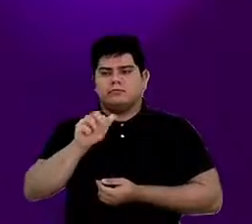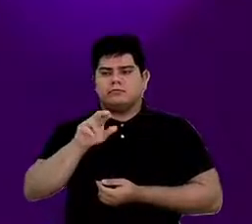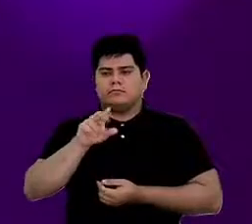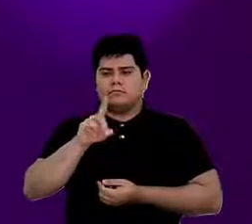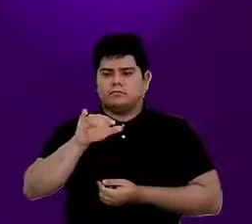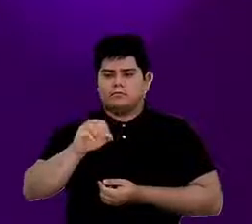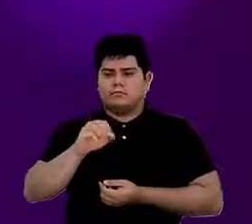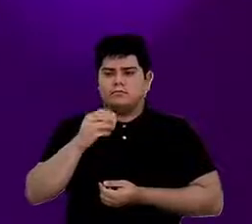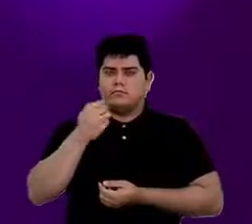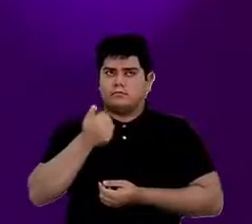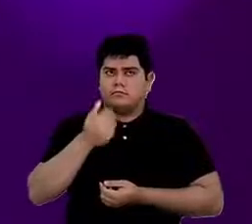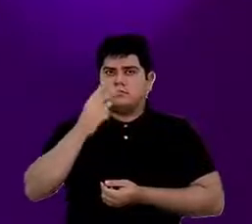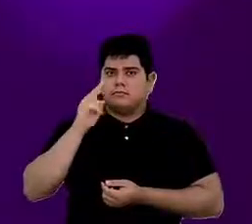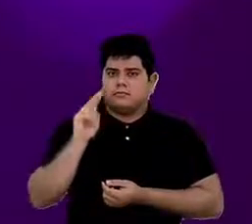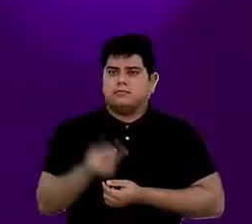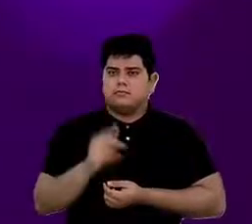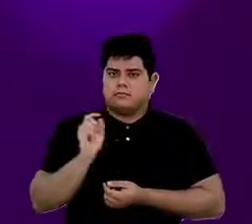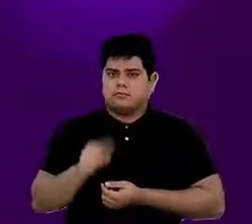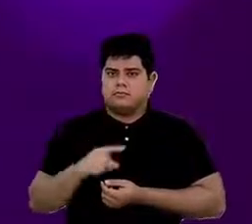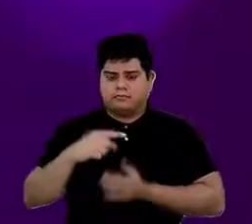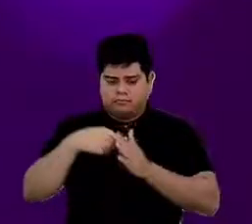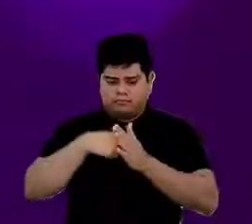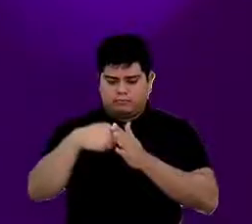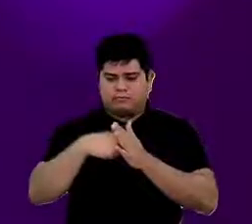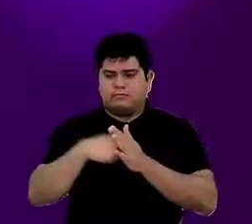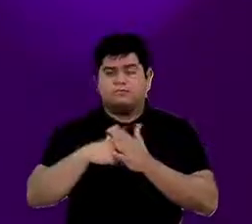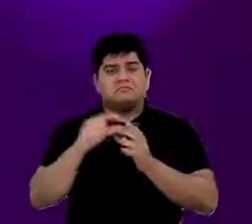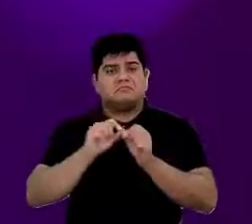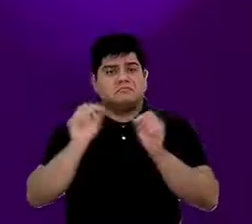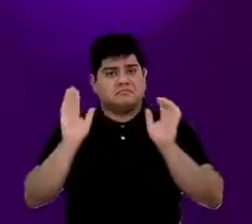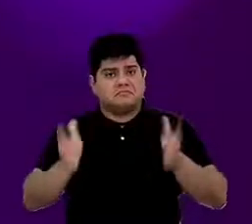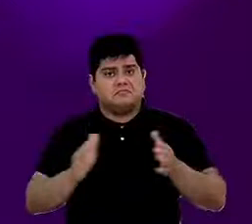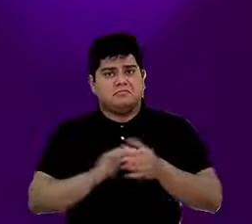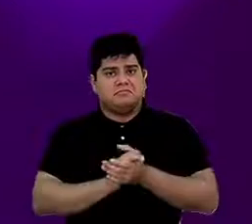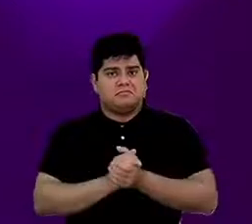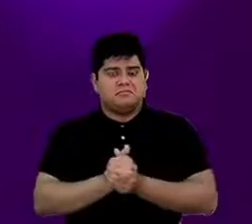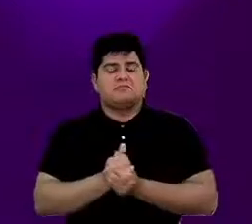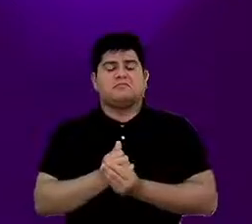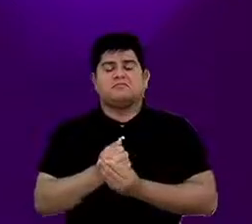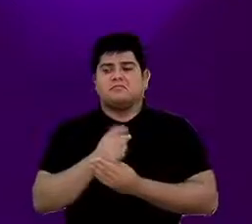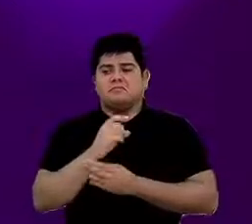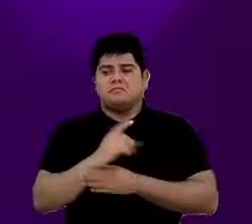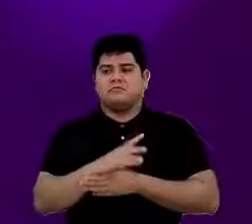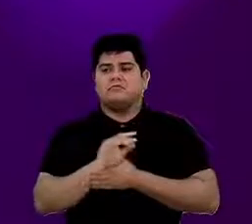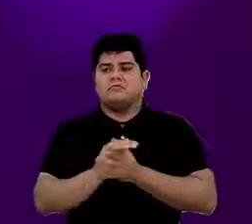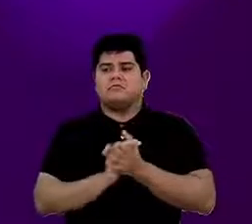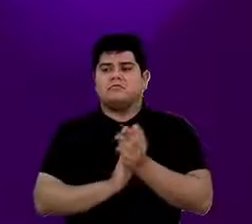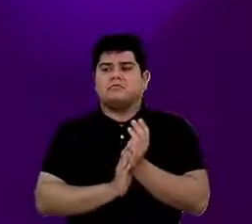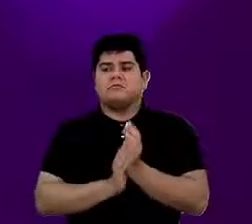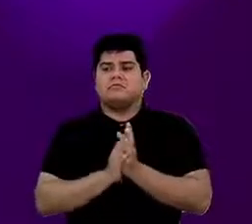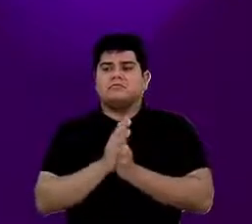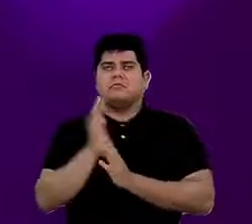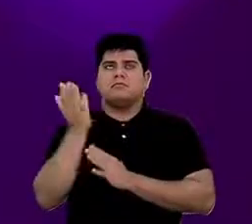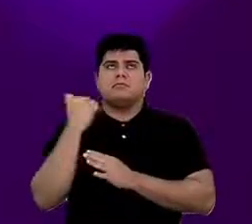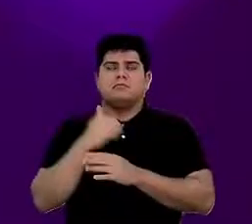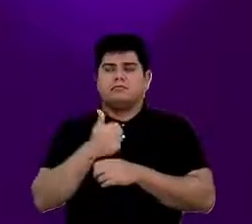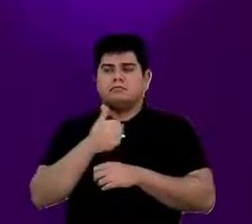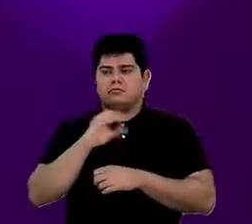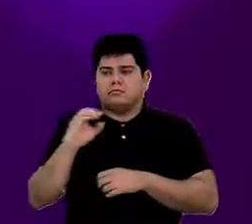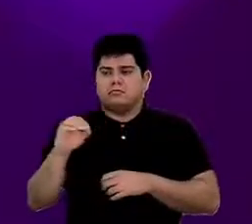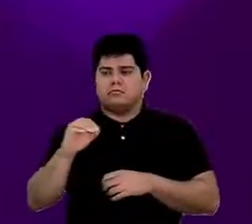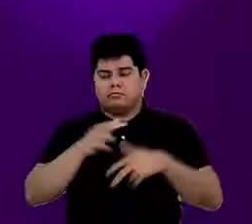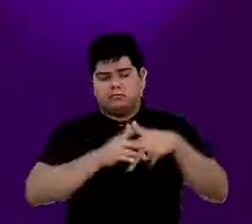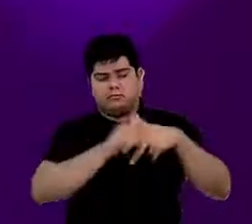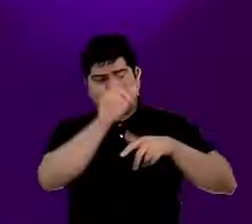a 2.000 exames realizados, só da reserva de fluxo a gente chegou a 100 exames, 100